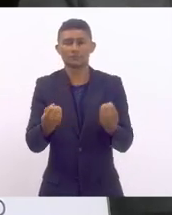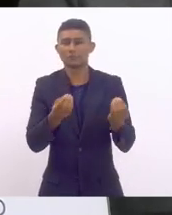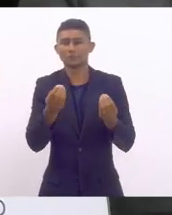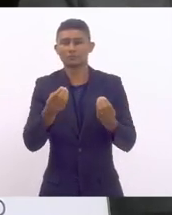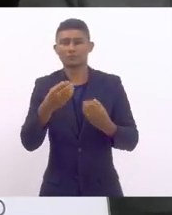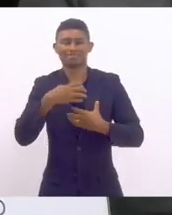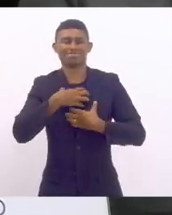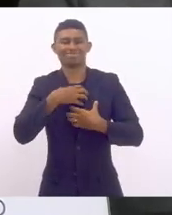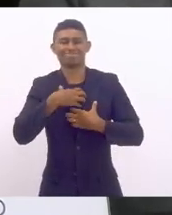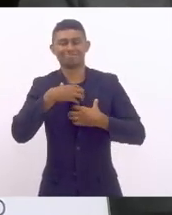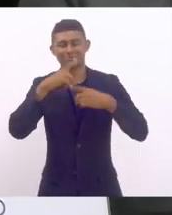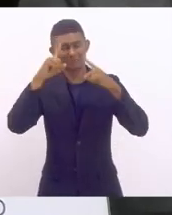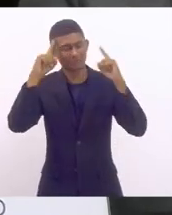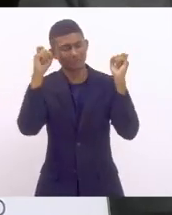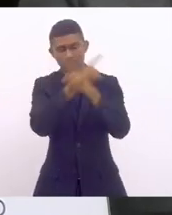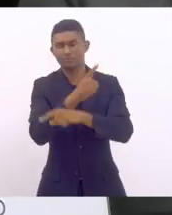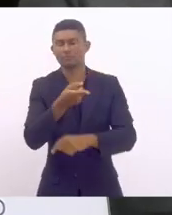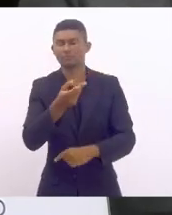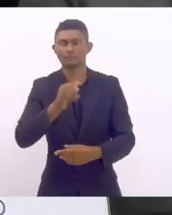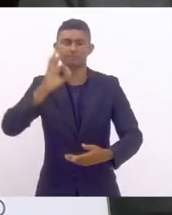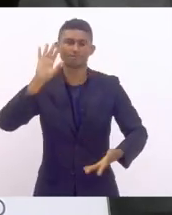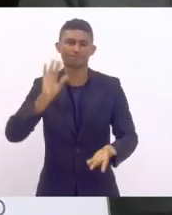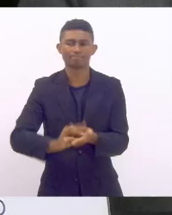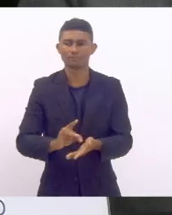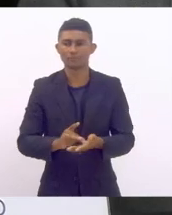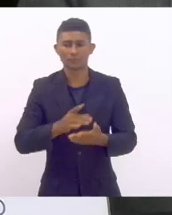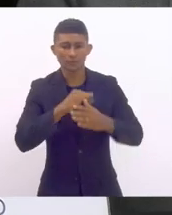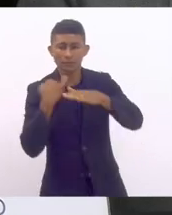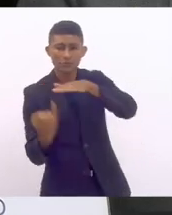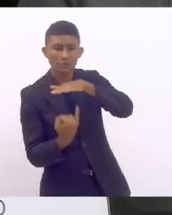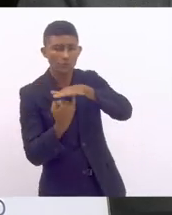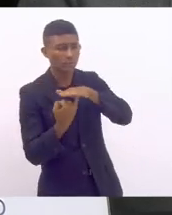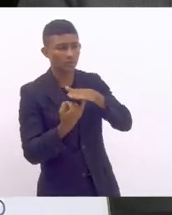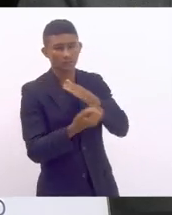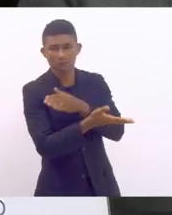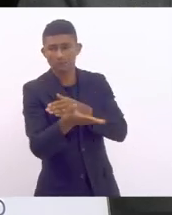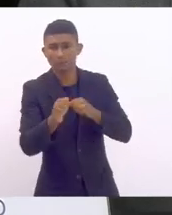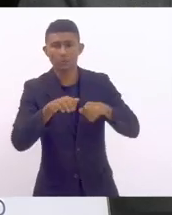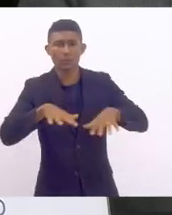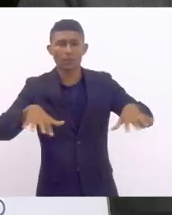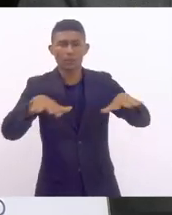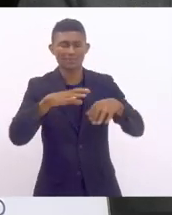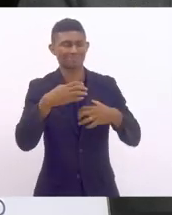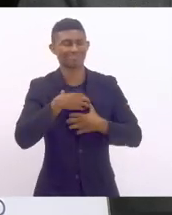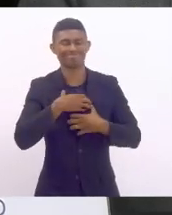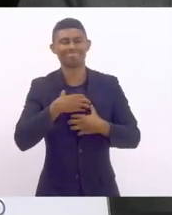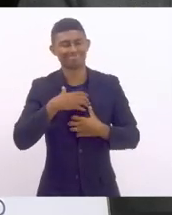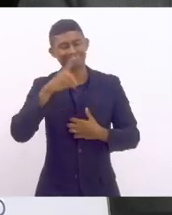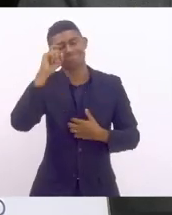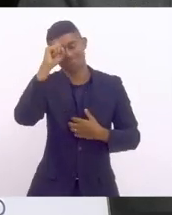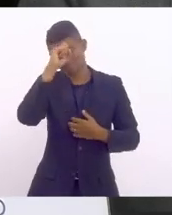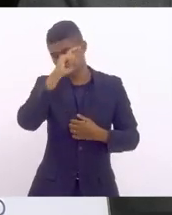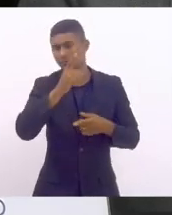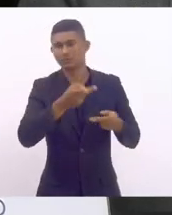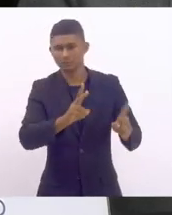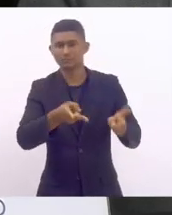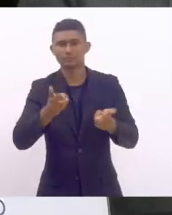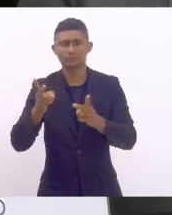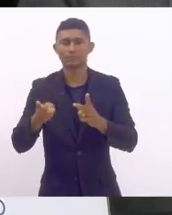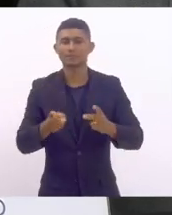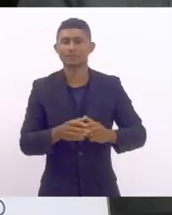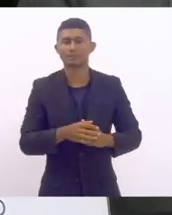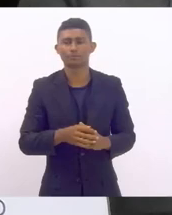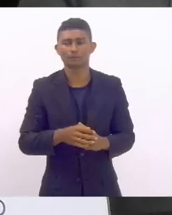muito difícil né para o prazer instituições federais de ensino manter esse e é